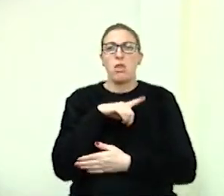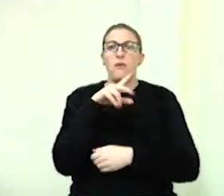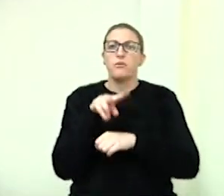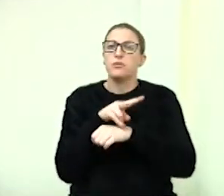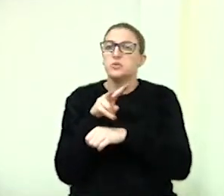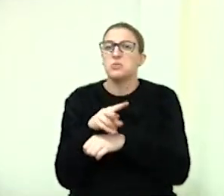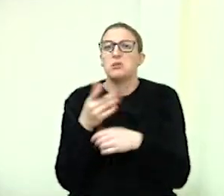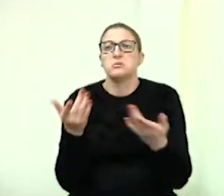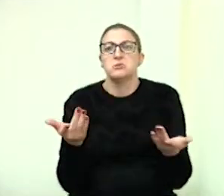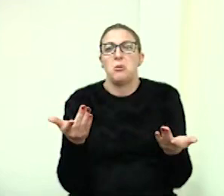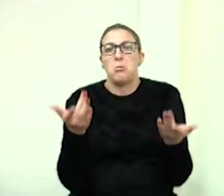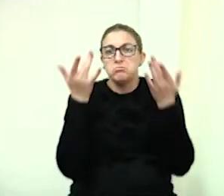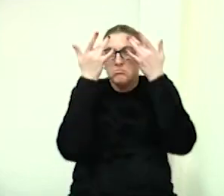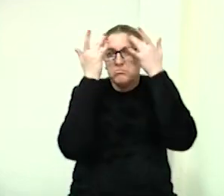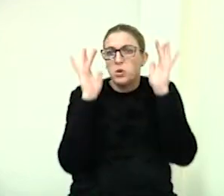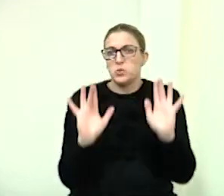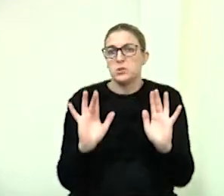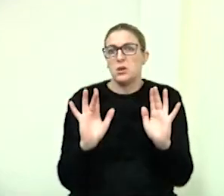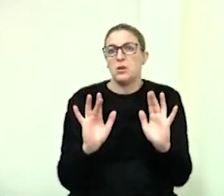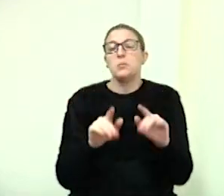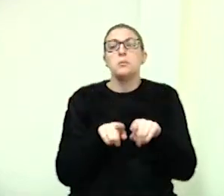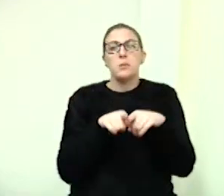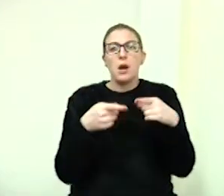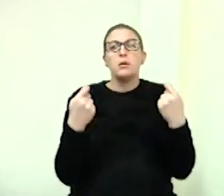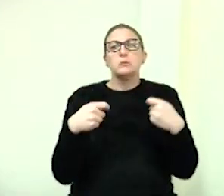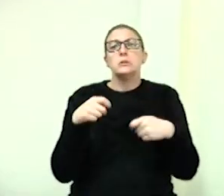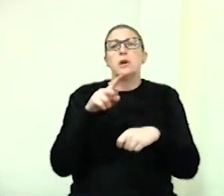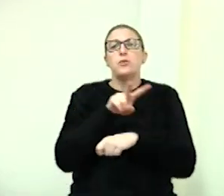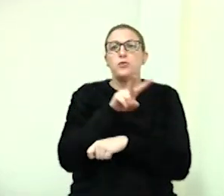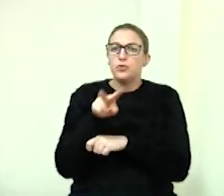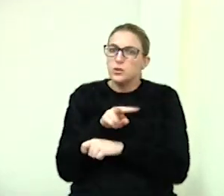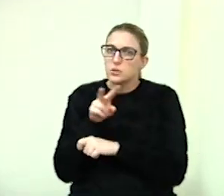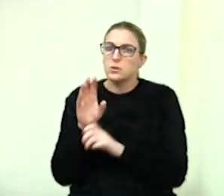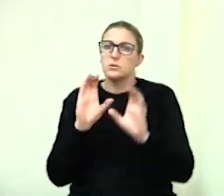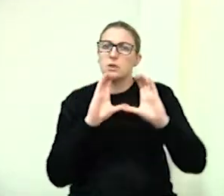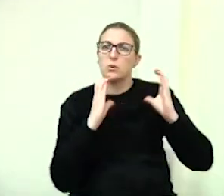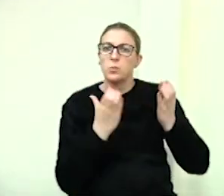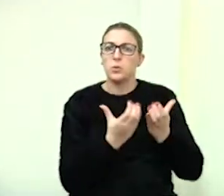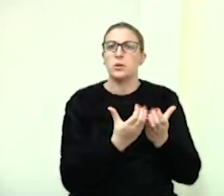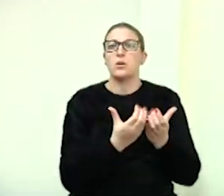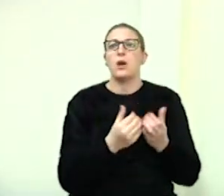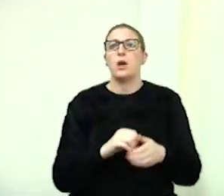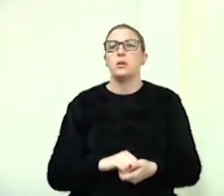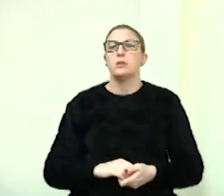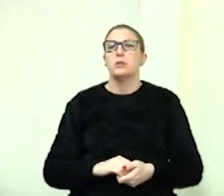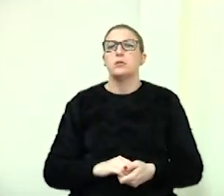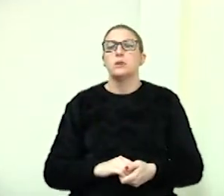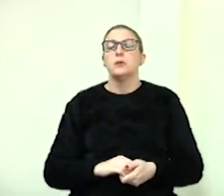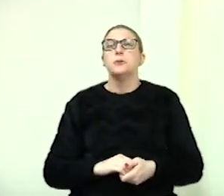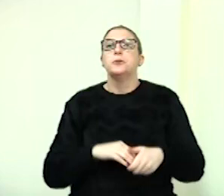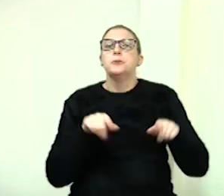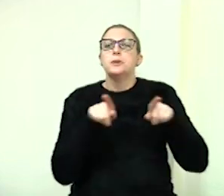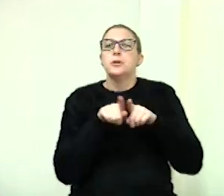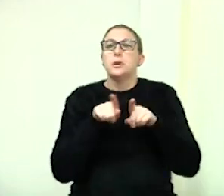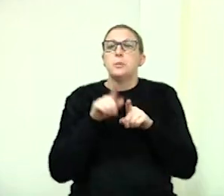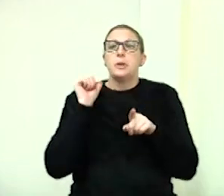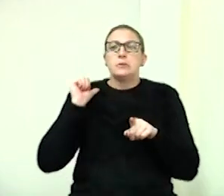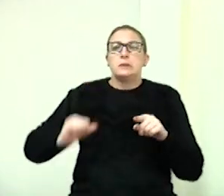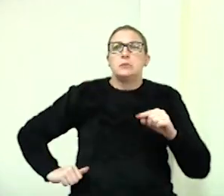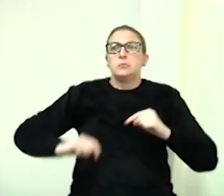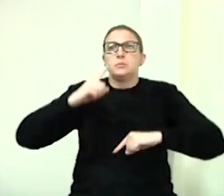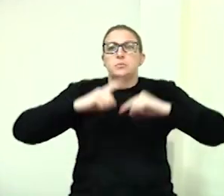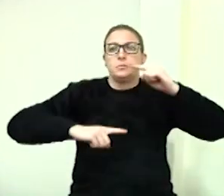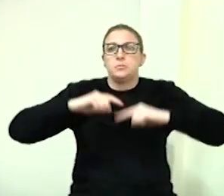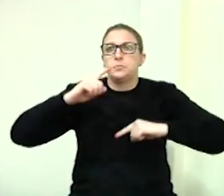um dizendo que não precisa isso e tal. E é assim que vai funcionar. Nas cestas básicas, achar que a assistência social